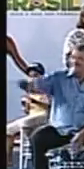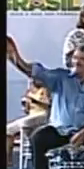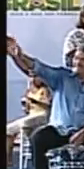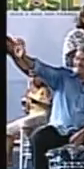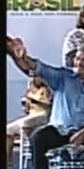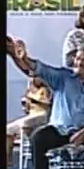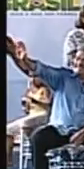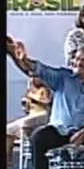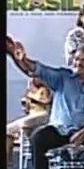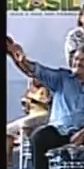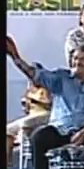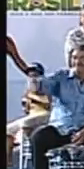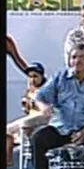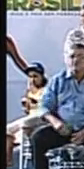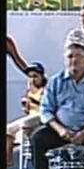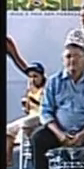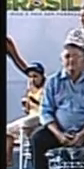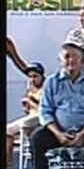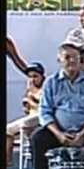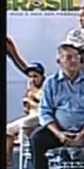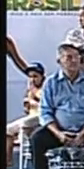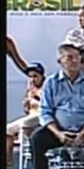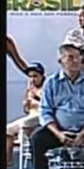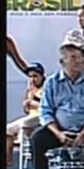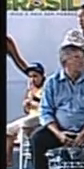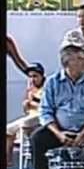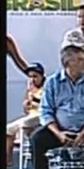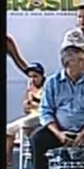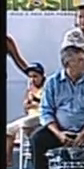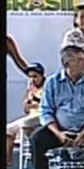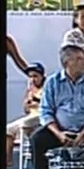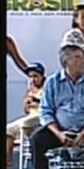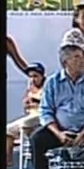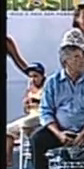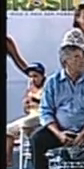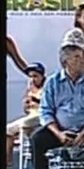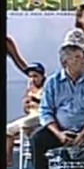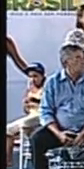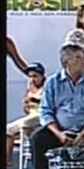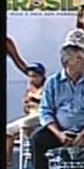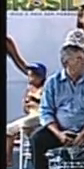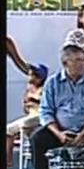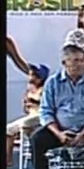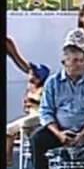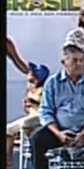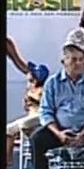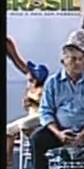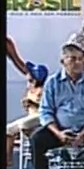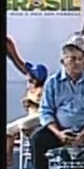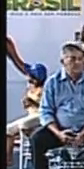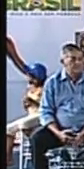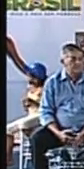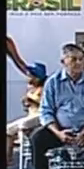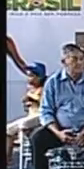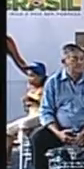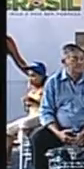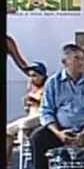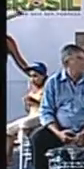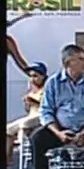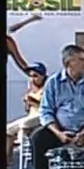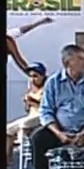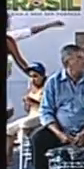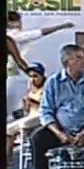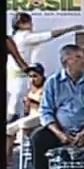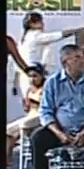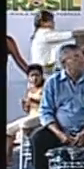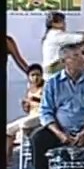o ouvido amor o governador do Estado do Pará para entregar as chaves da unidade Habitacional para a senhora edileia